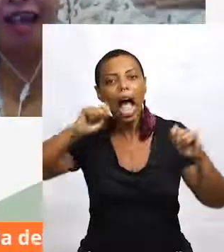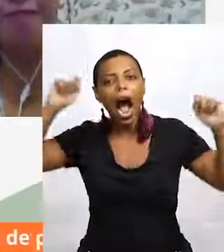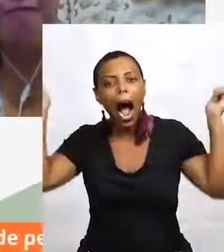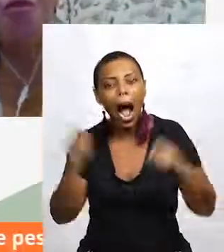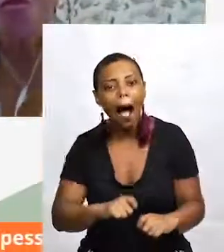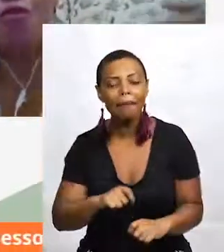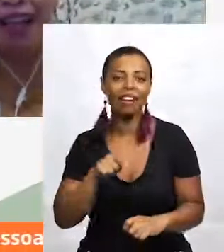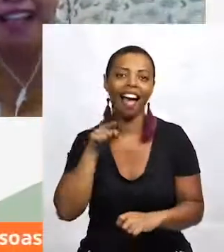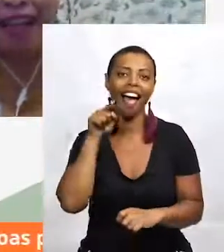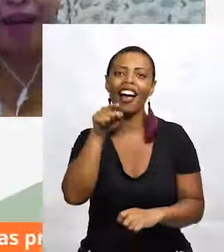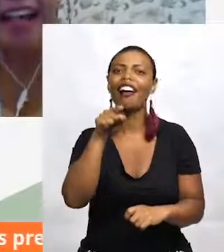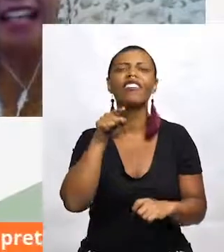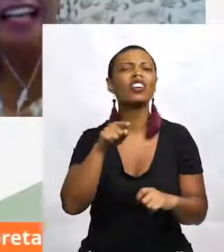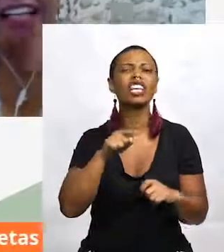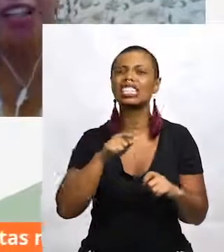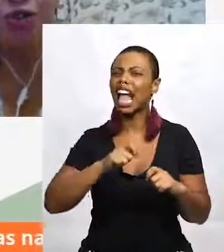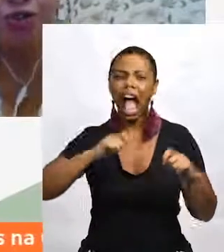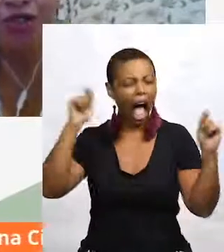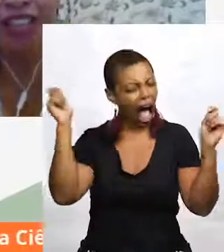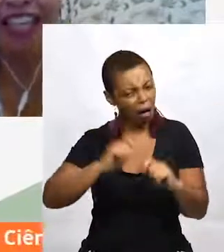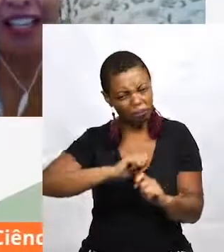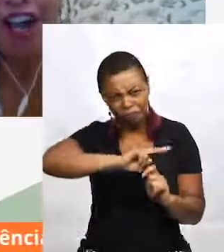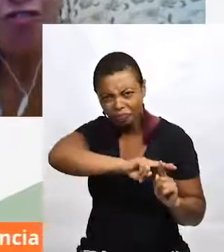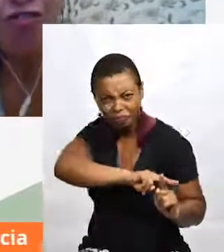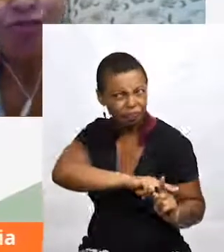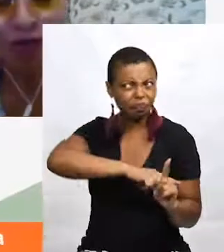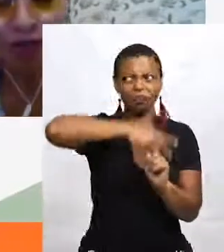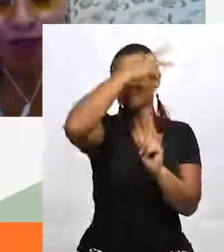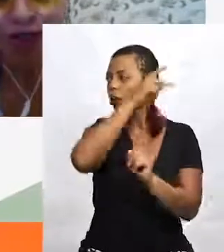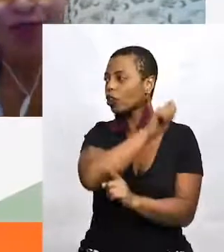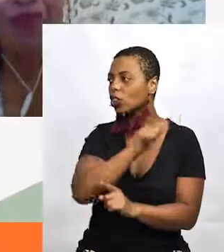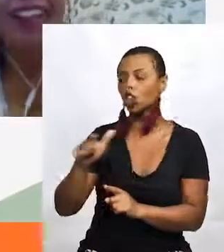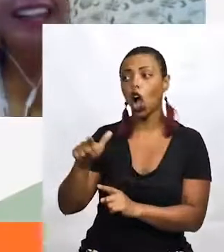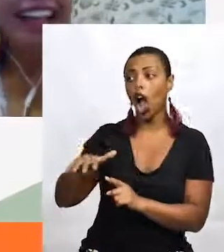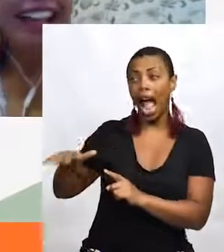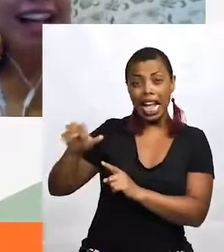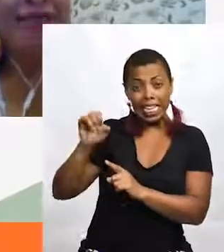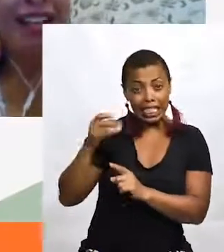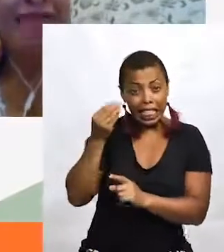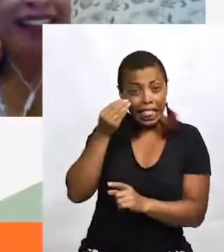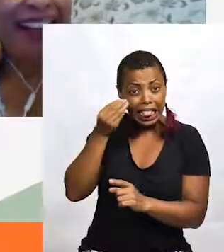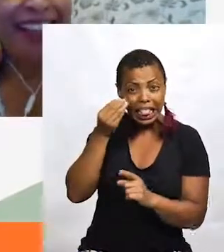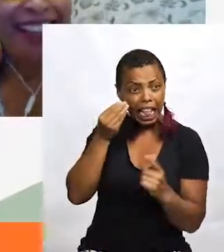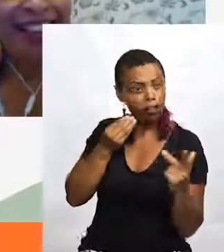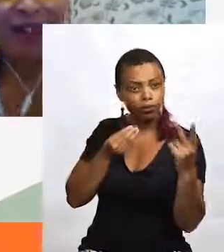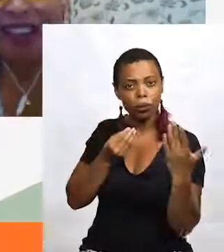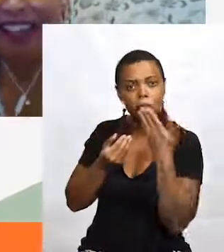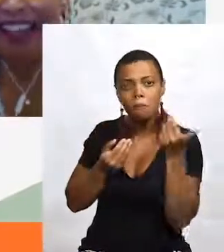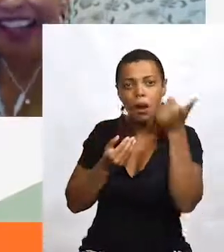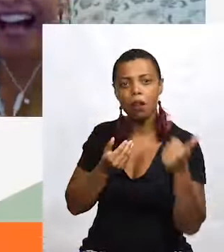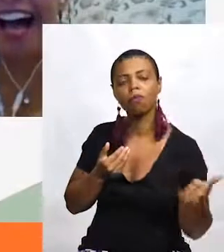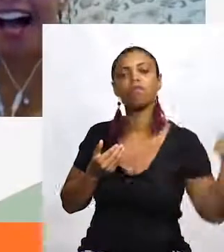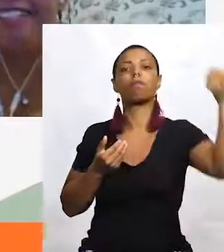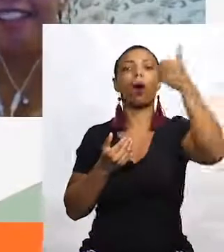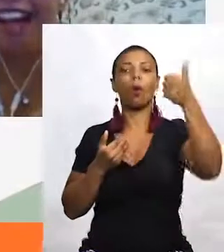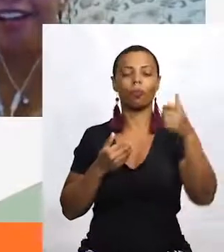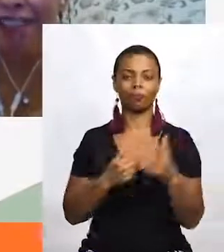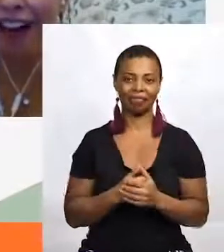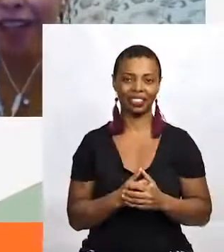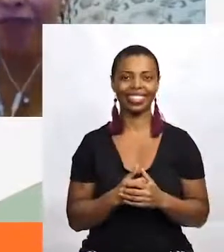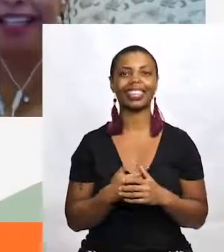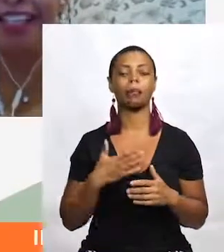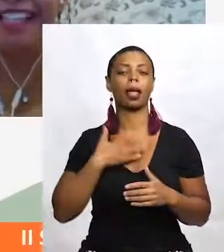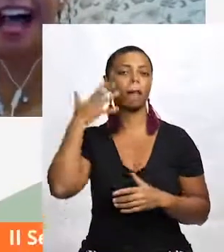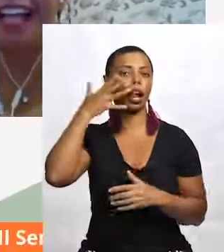capaz, você é muito mais capaz que todos eles juntos. na minha palestra sobre história da África,